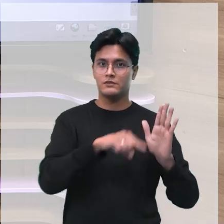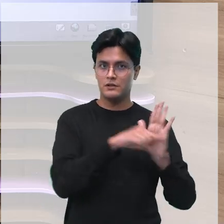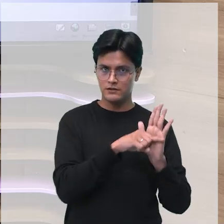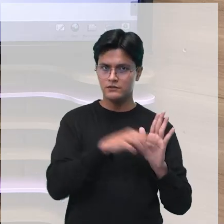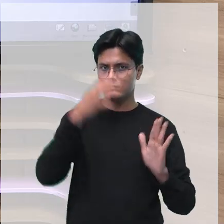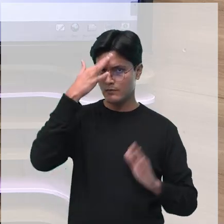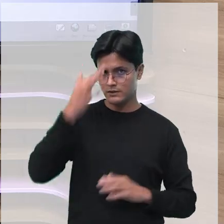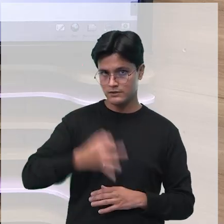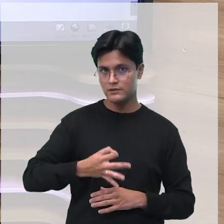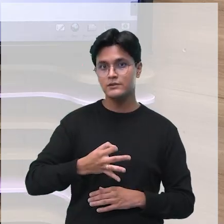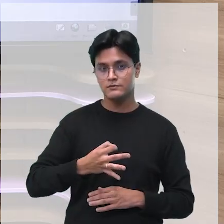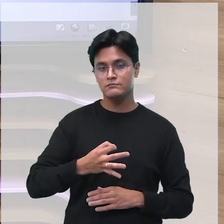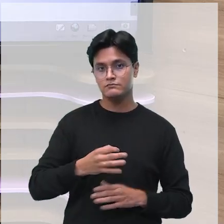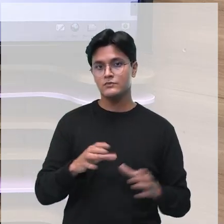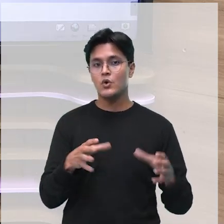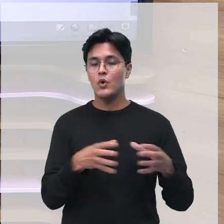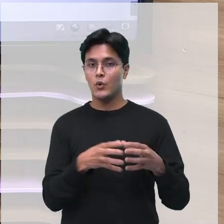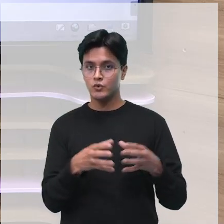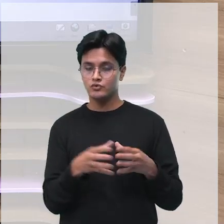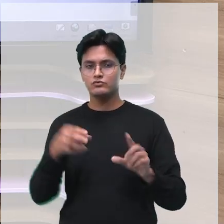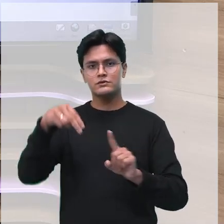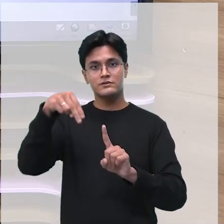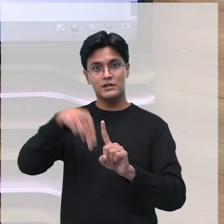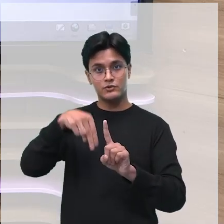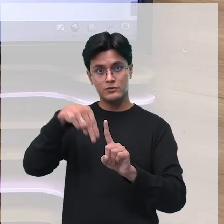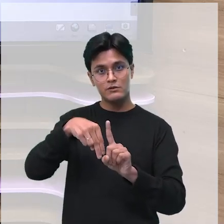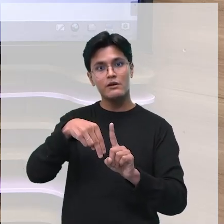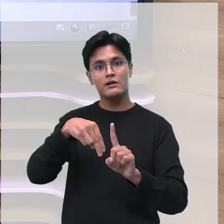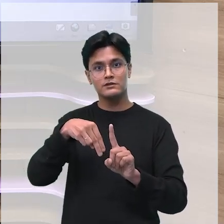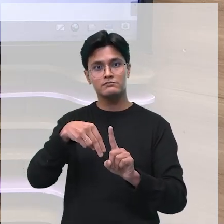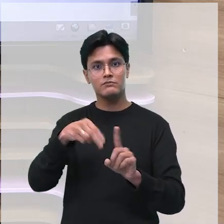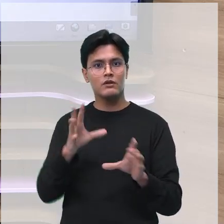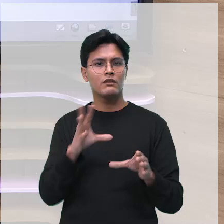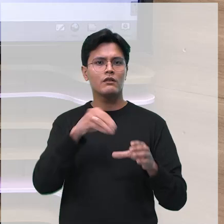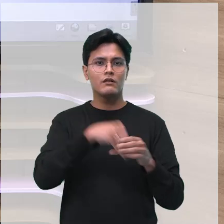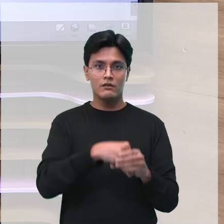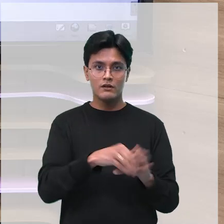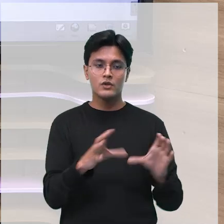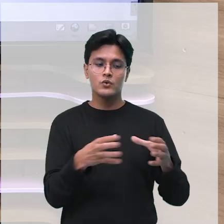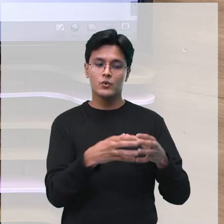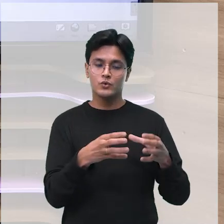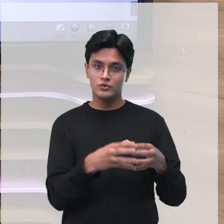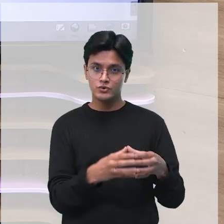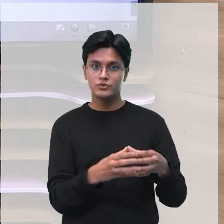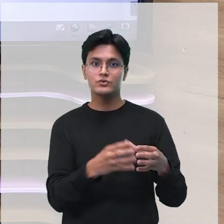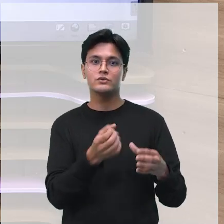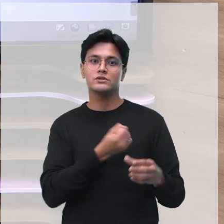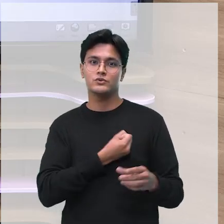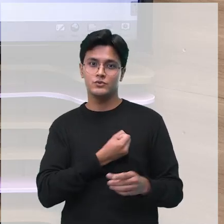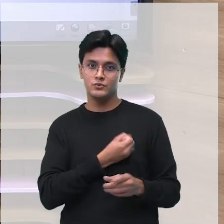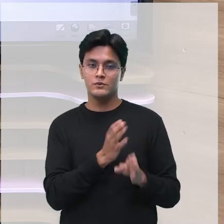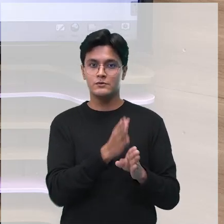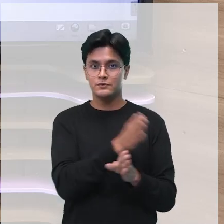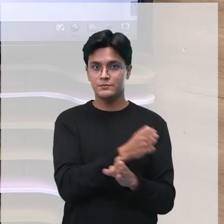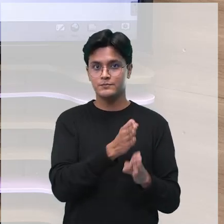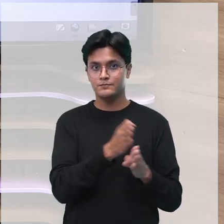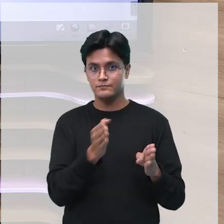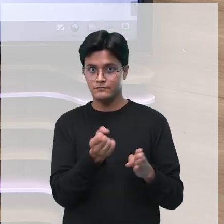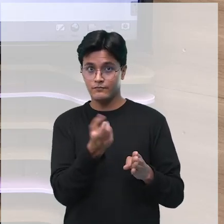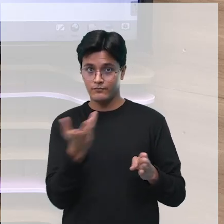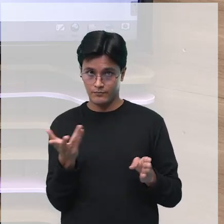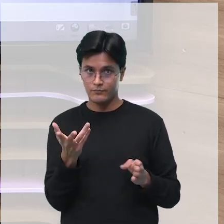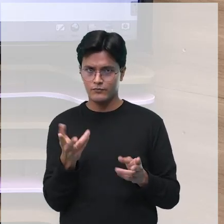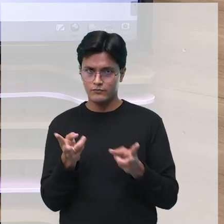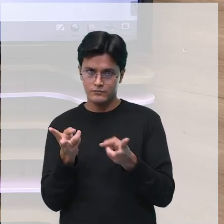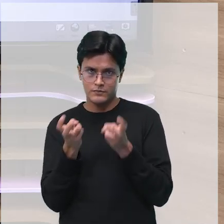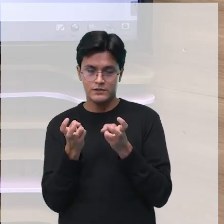compreenderam o conjunto dos números naturais ele está dentro do conjunto dos números inteiros viram